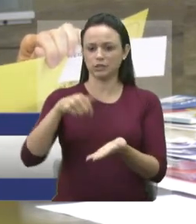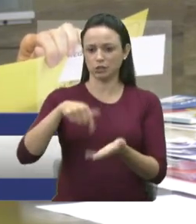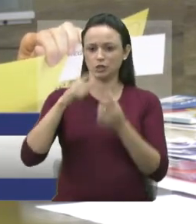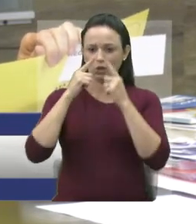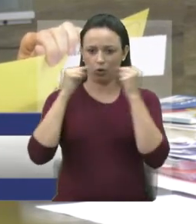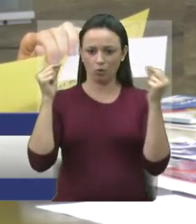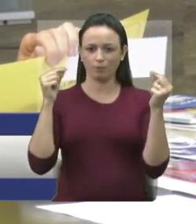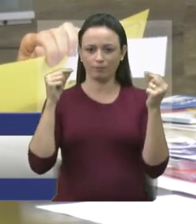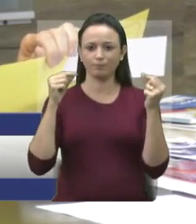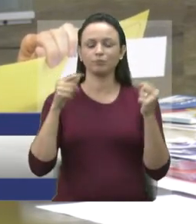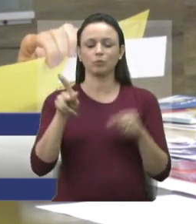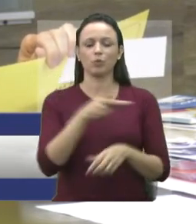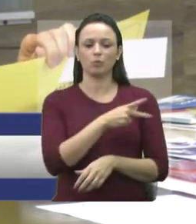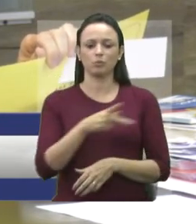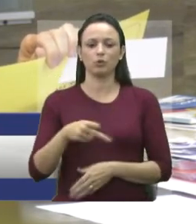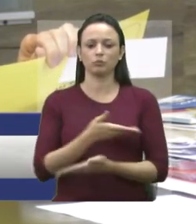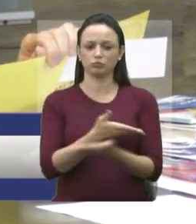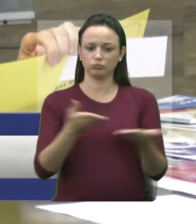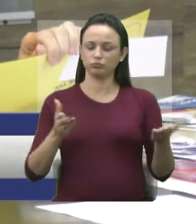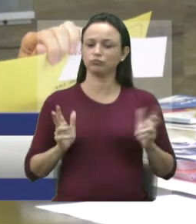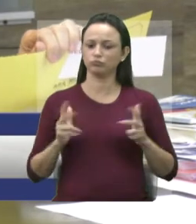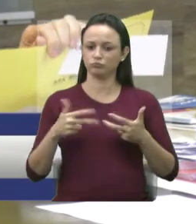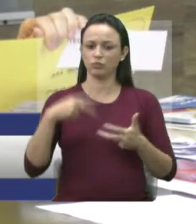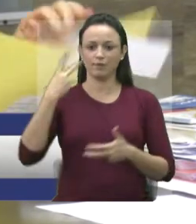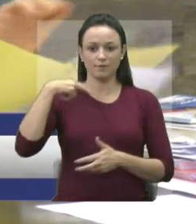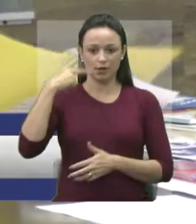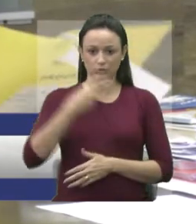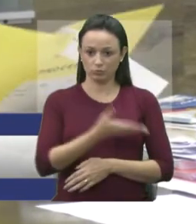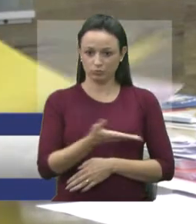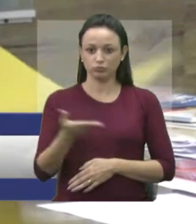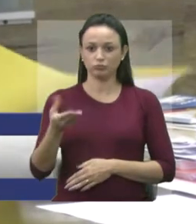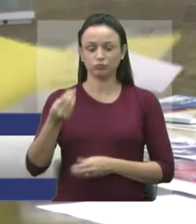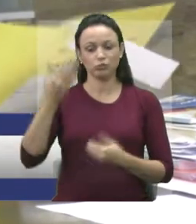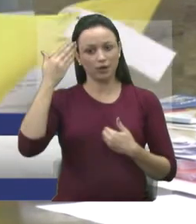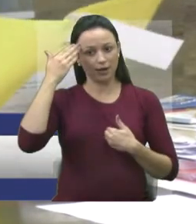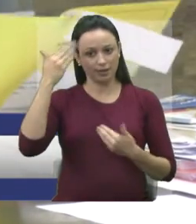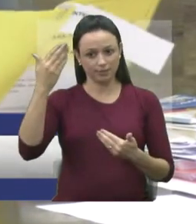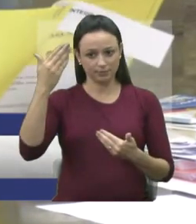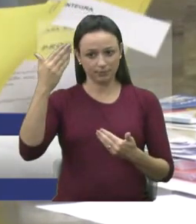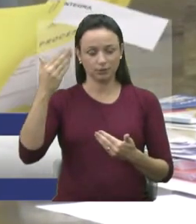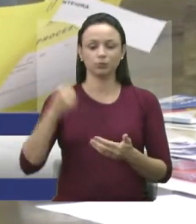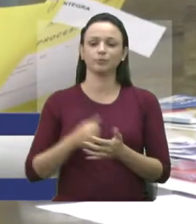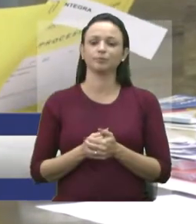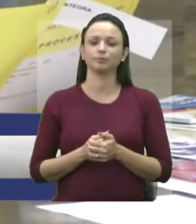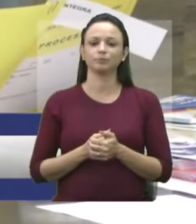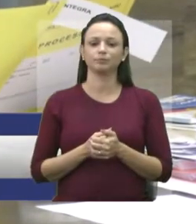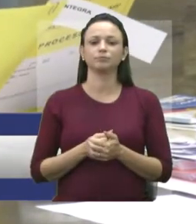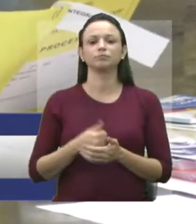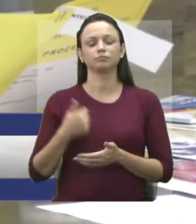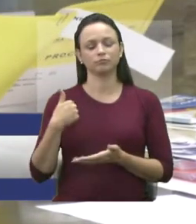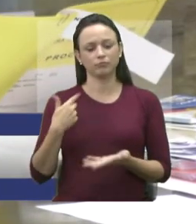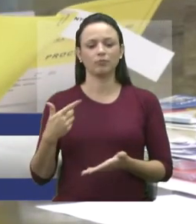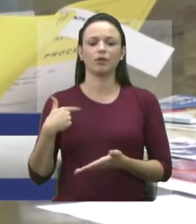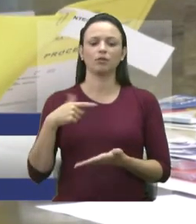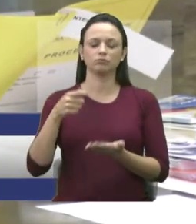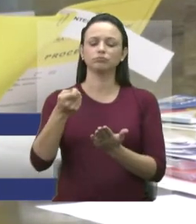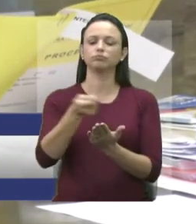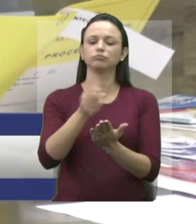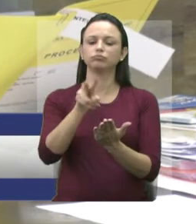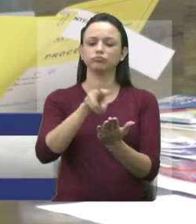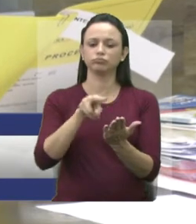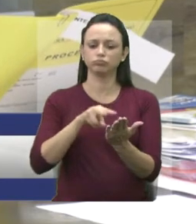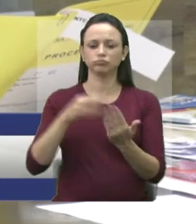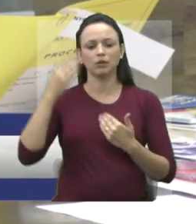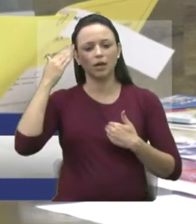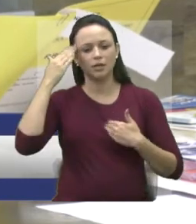senhor presidente da Câmara dos Vereadores de Jaú. Assunto: agradecimento. Venho por intermédio deste agradecer a